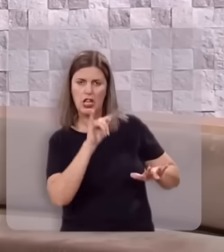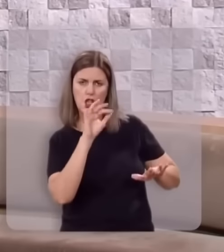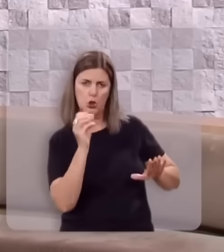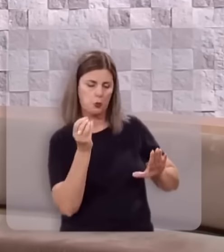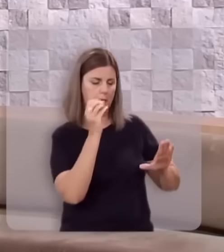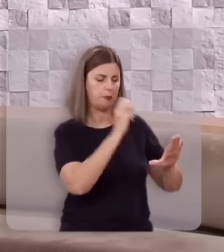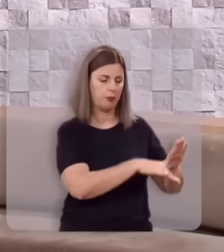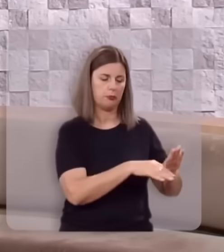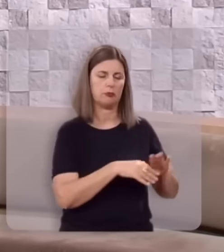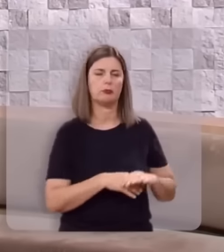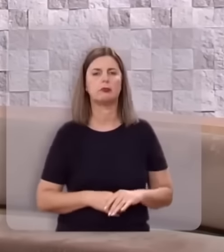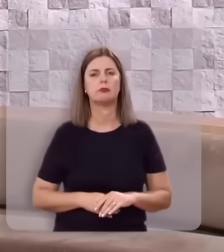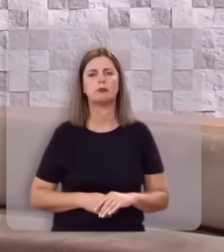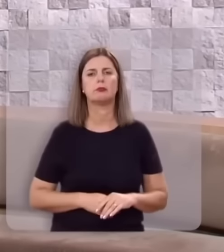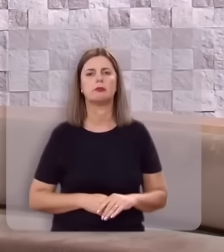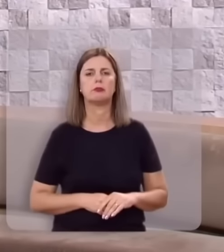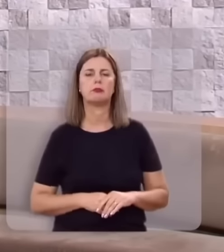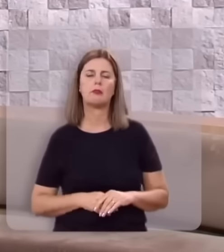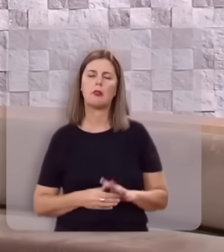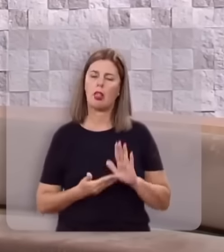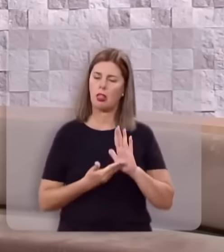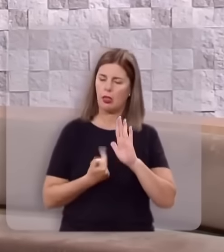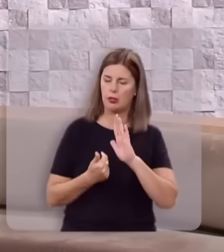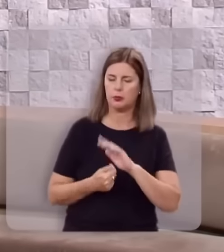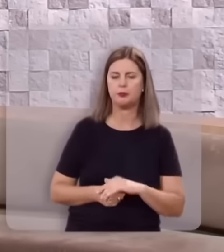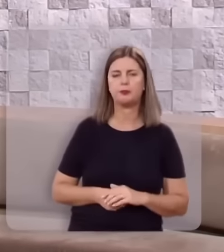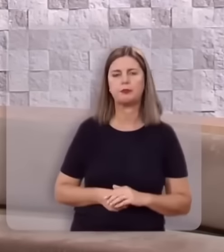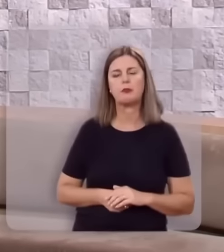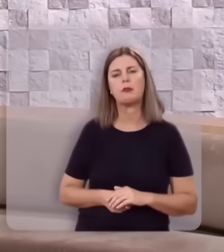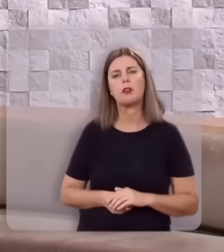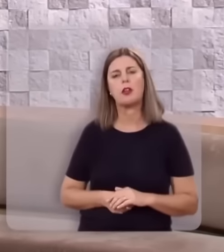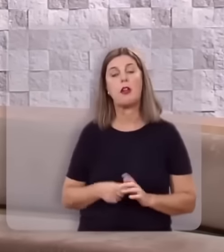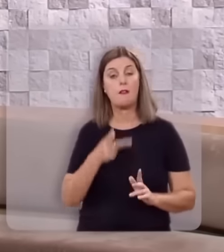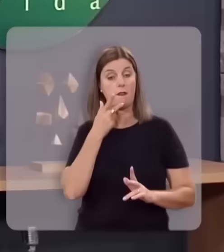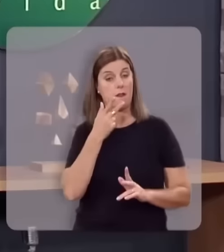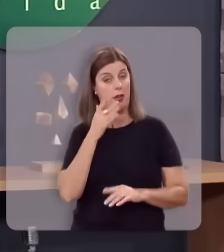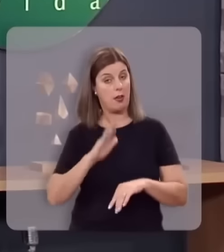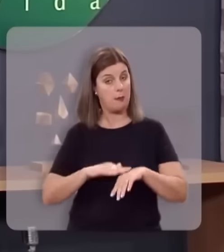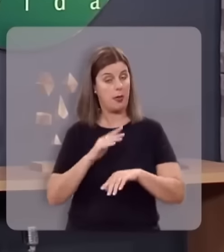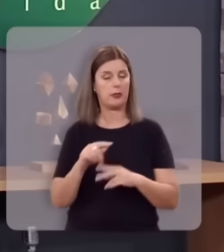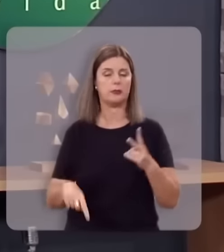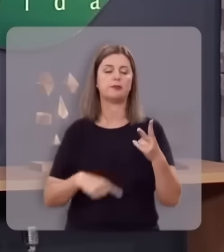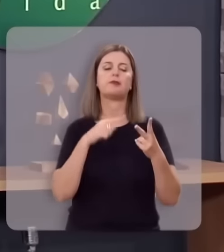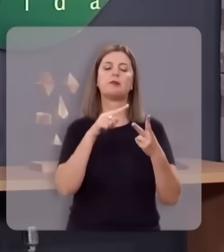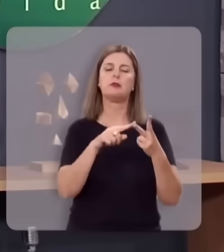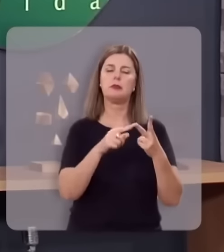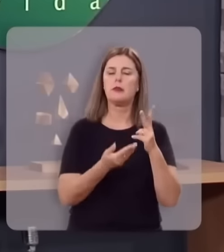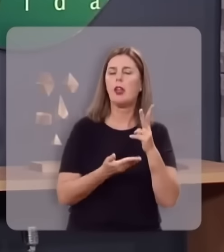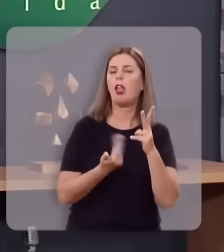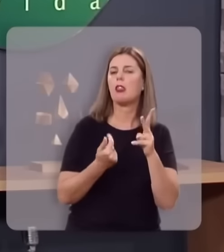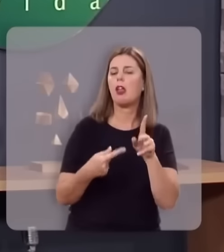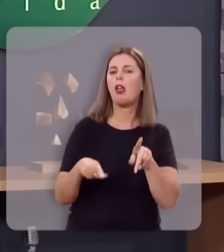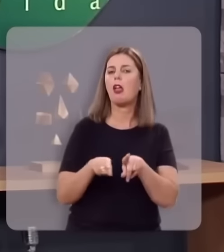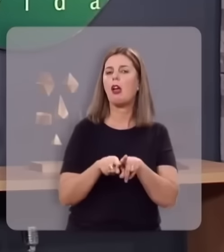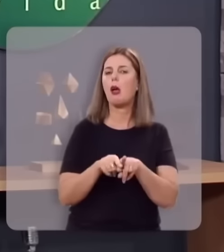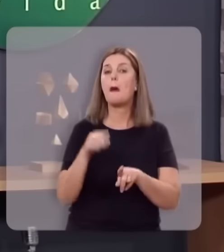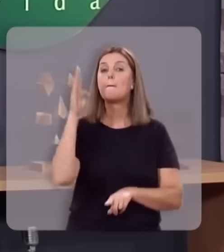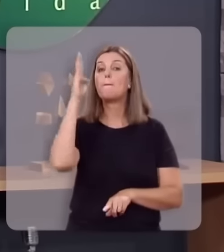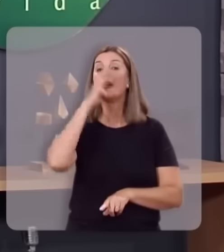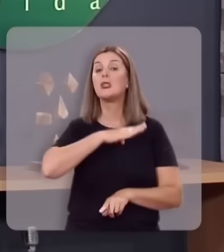fora essa fuligem Ira indignação ele diz mais você precisa tirar da sua